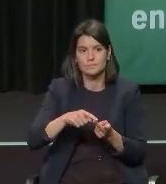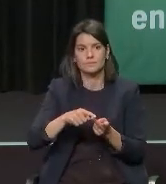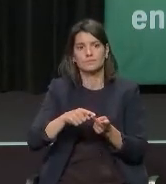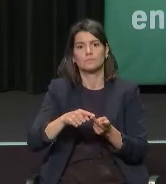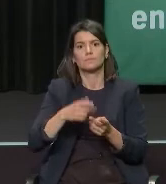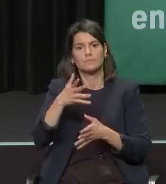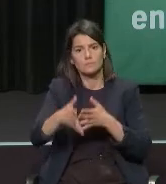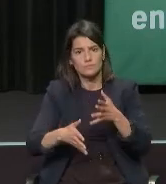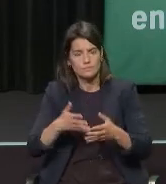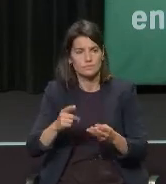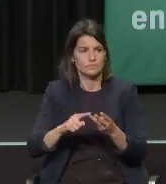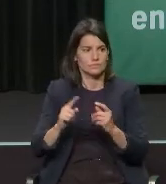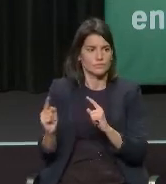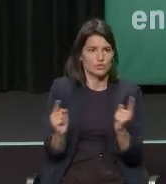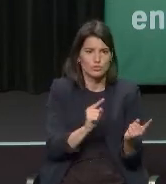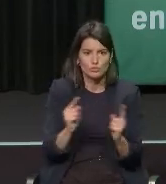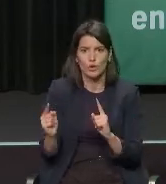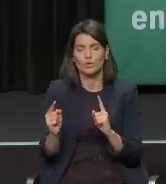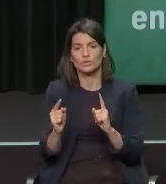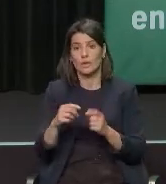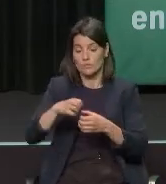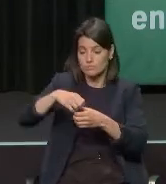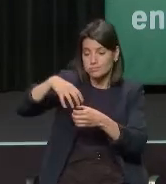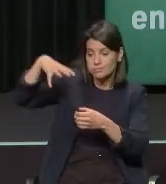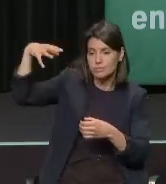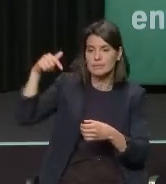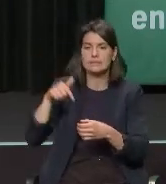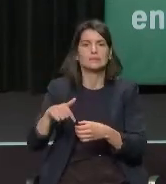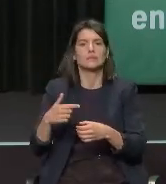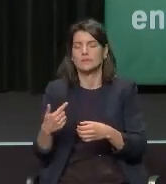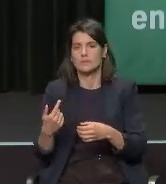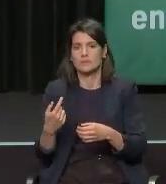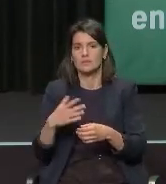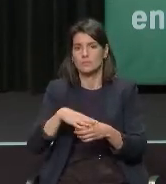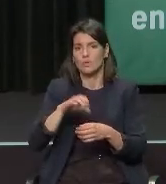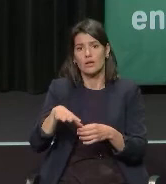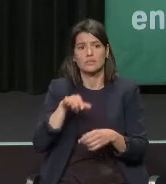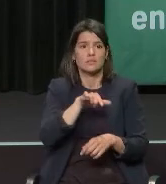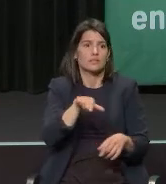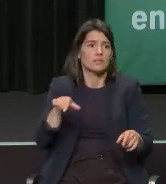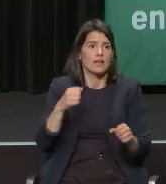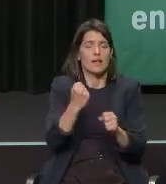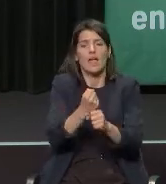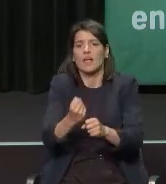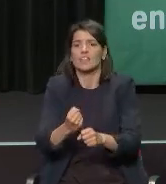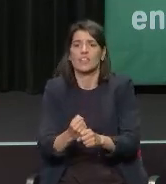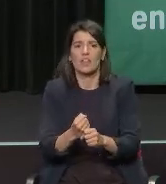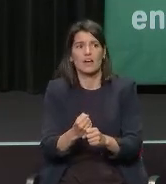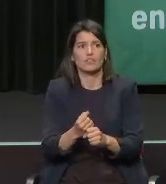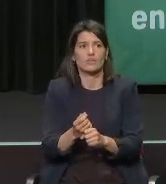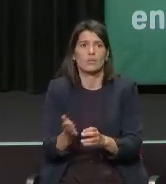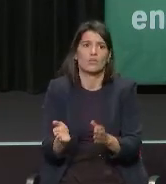produção industrial e dos transportes são emissões que resultam de processos de atividades criadoras de